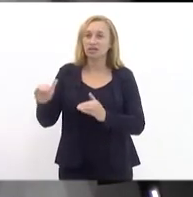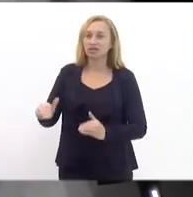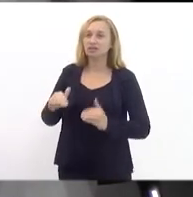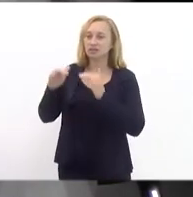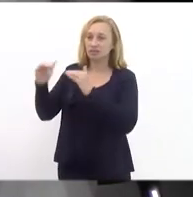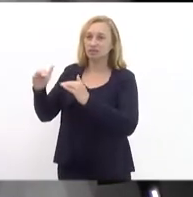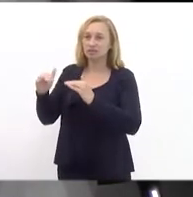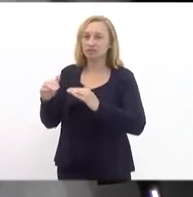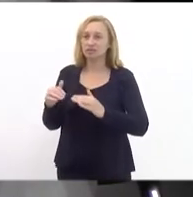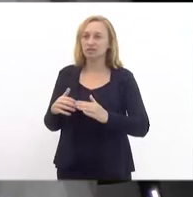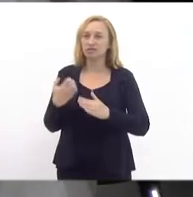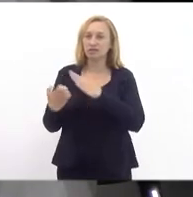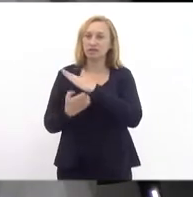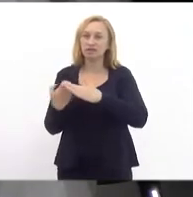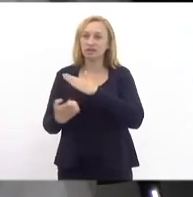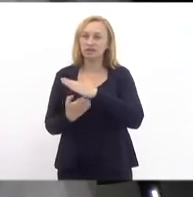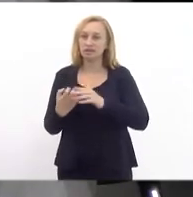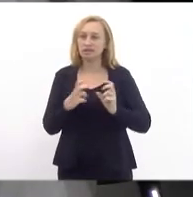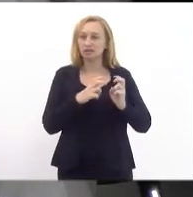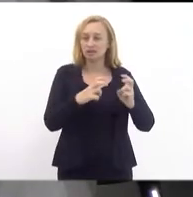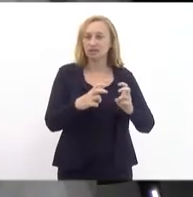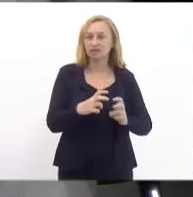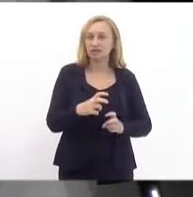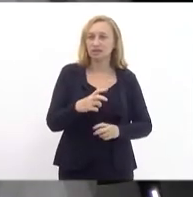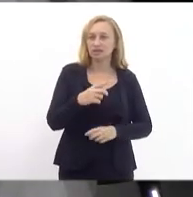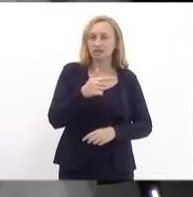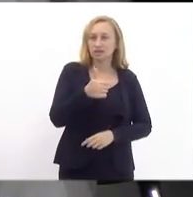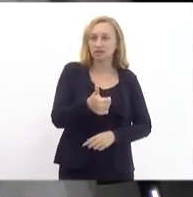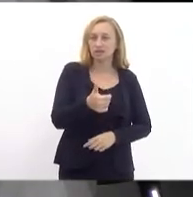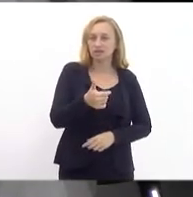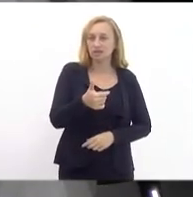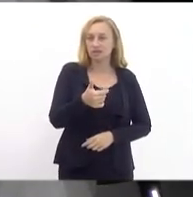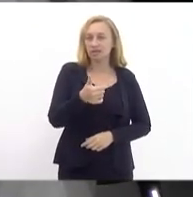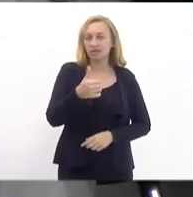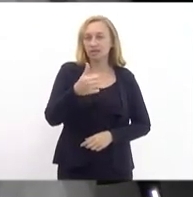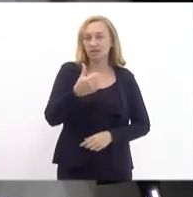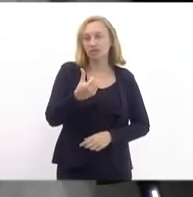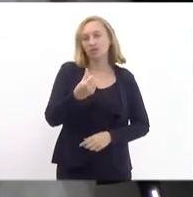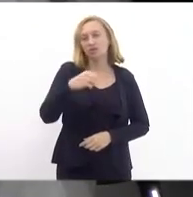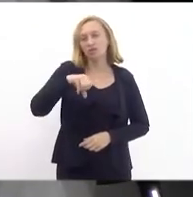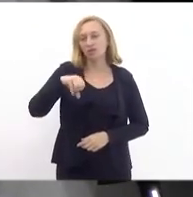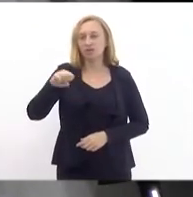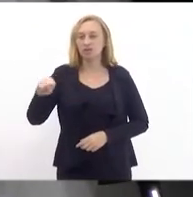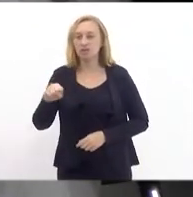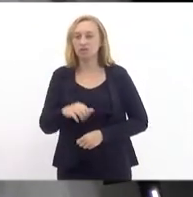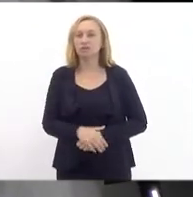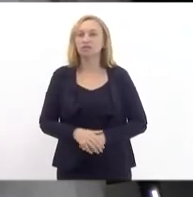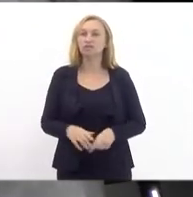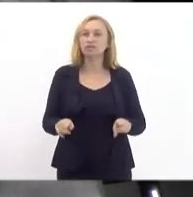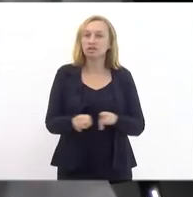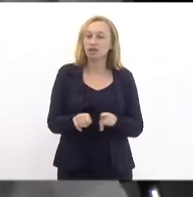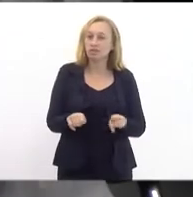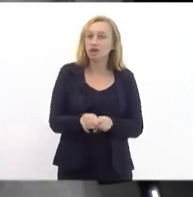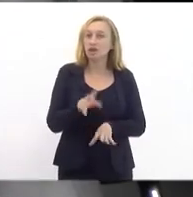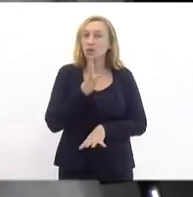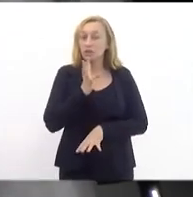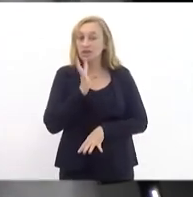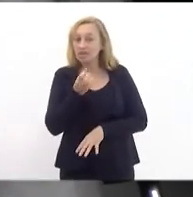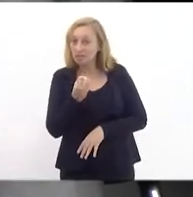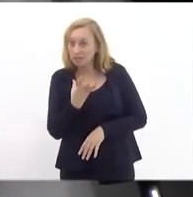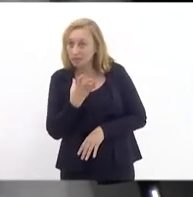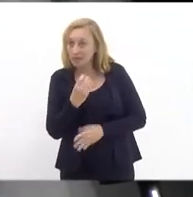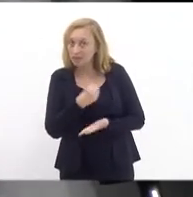de 98 a 2012. Quem está dizendo é o LinkedIn, né? Por via de consequência, ele também deve conhecer bem